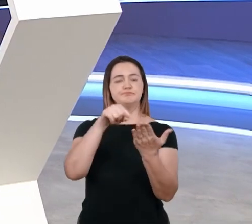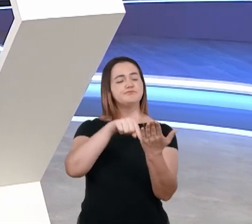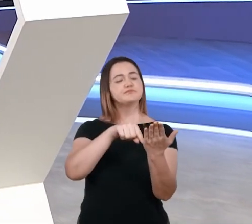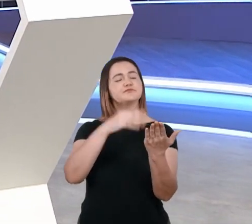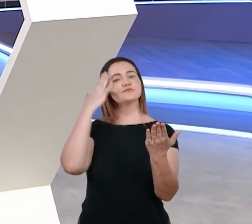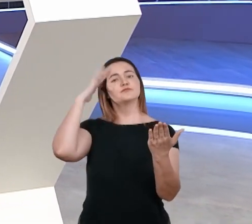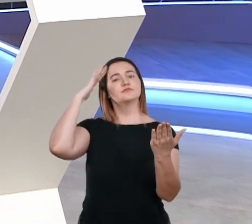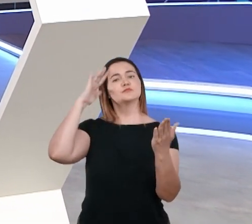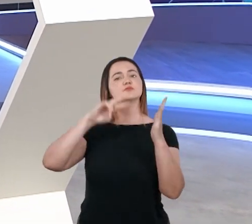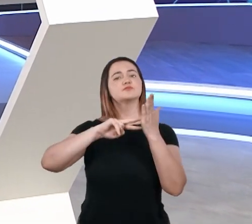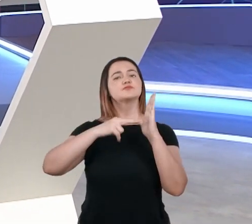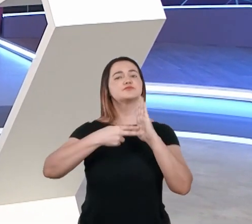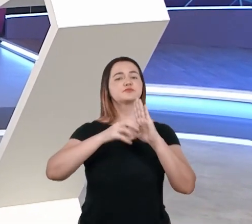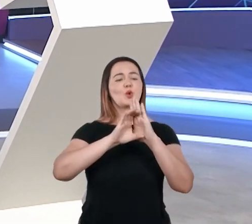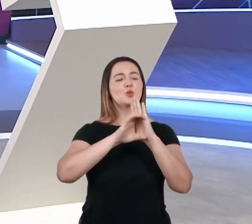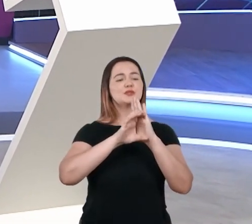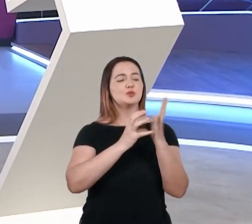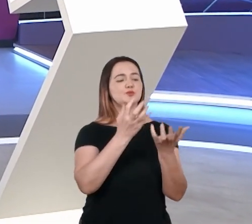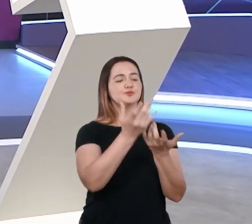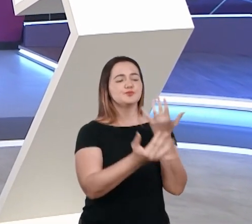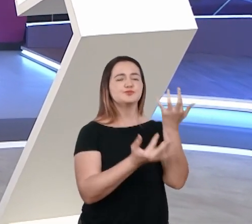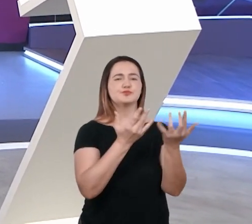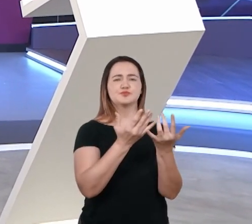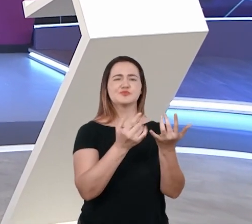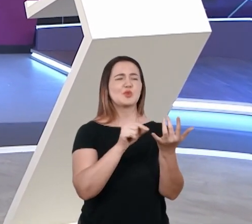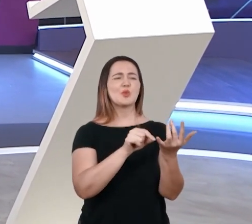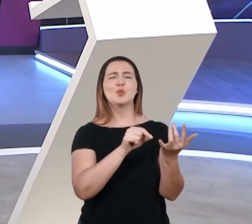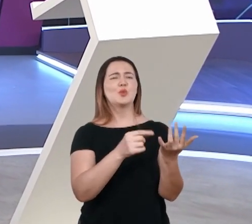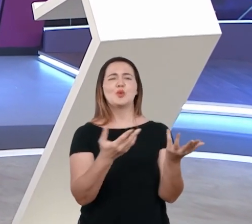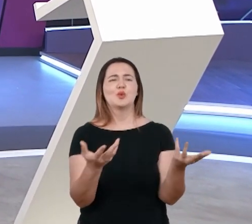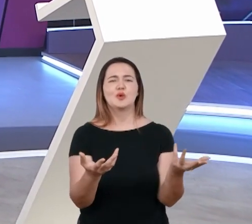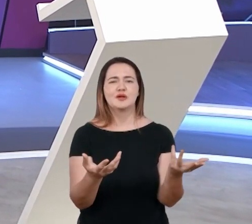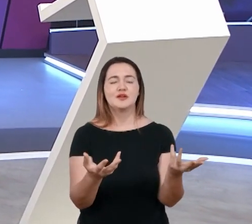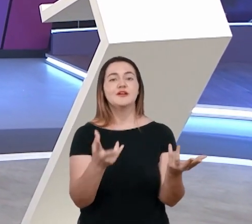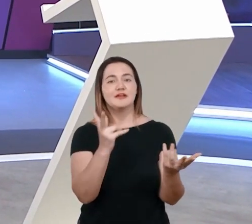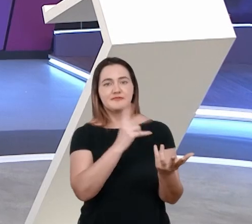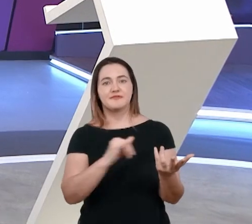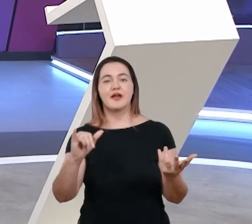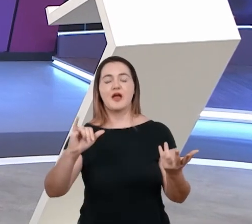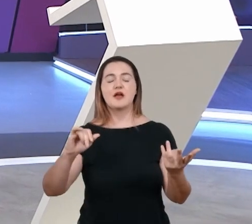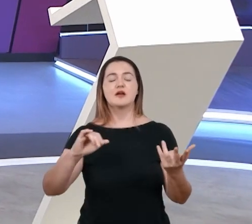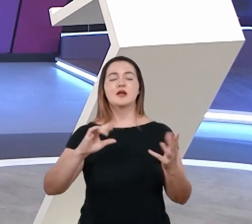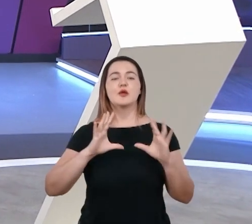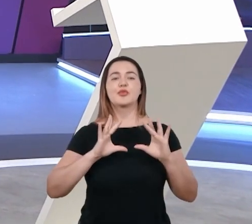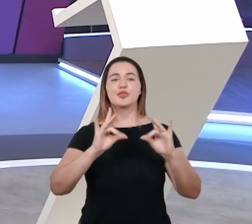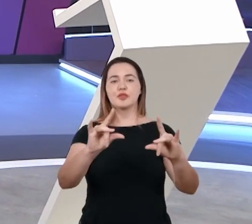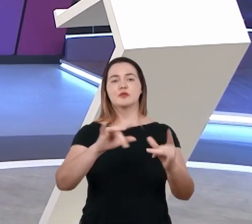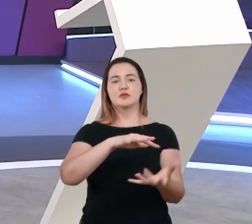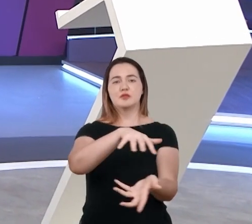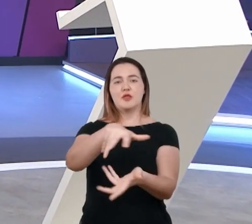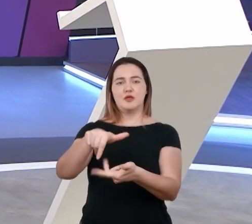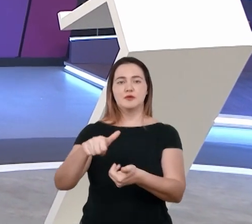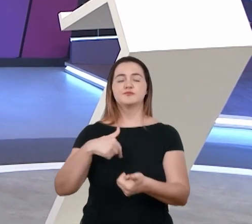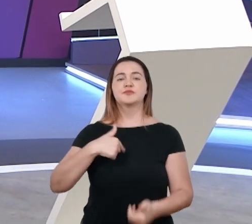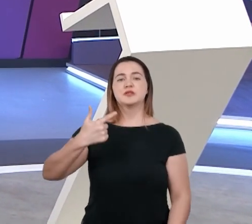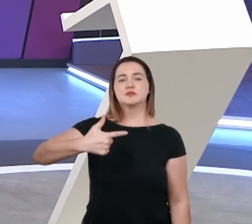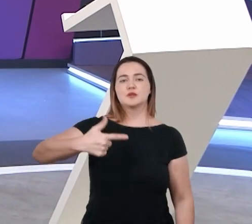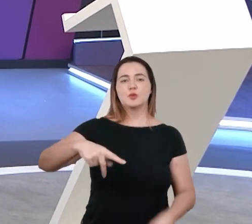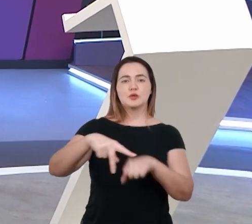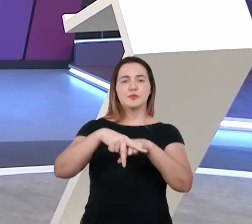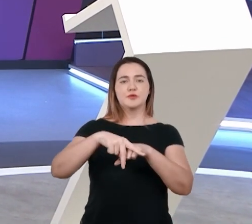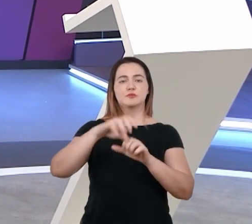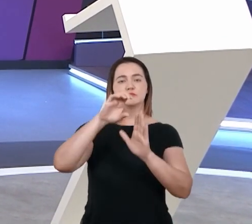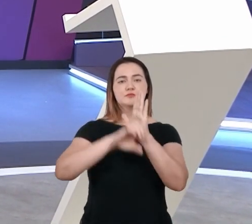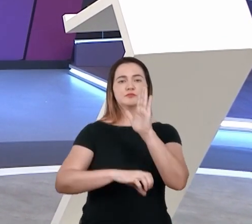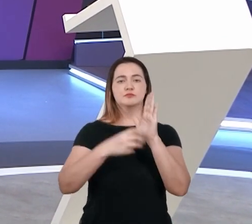Vamos à Bíblia para entender melhor esse conceito do inferno, do fogo que vai consumir a terra.